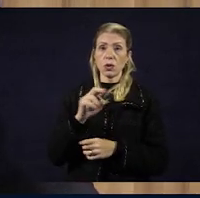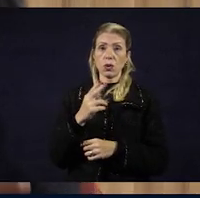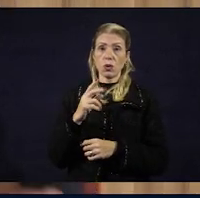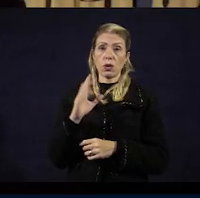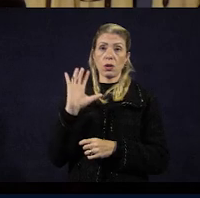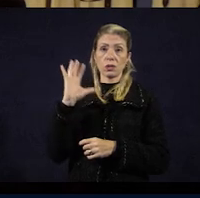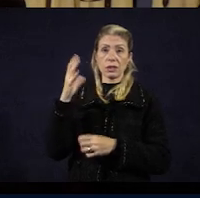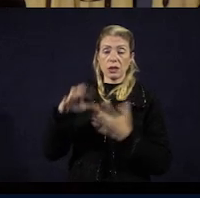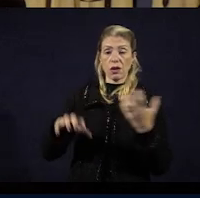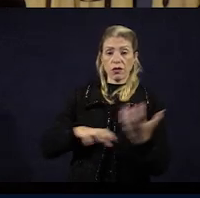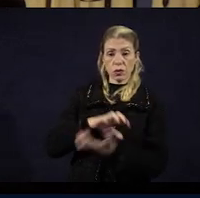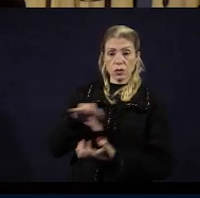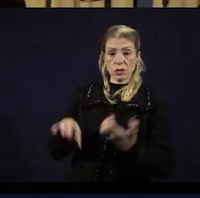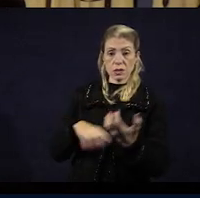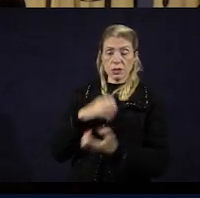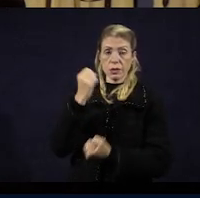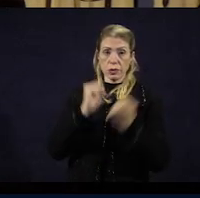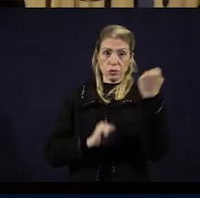Industrial